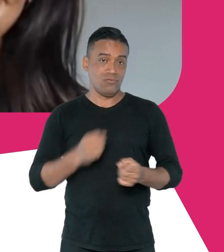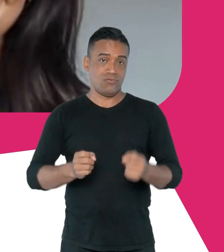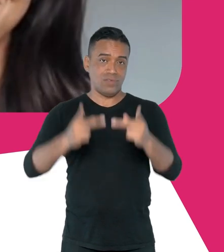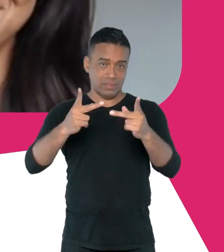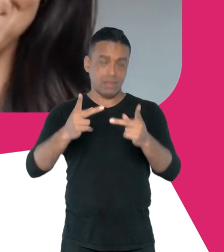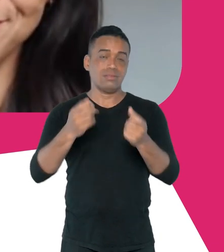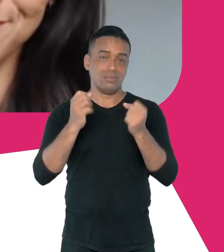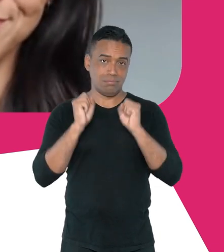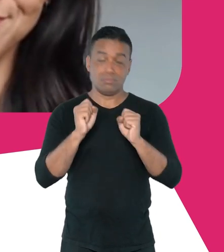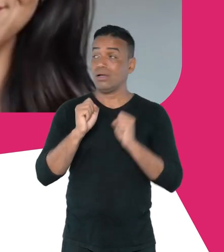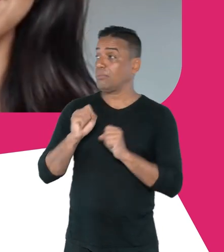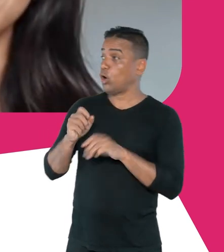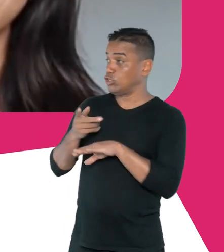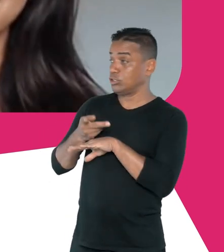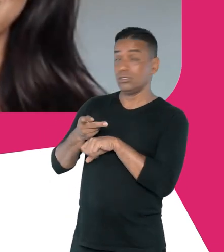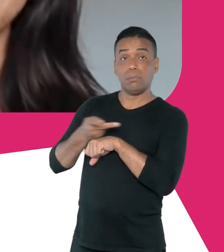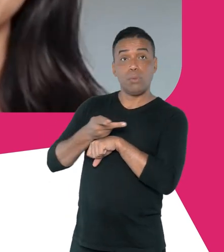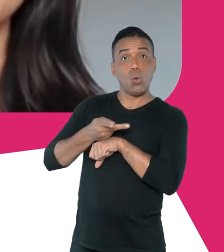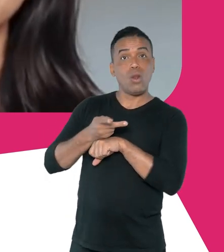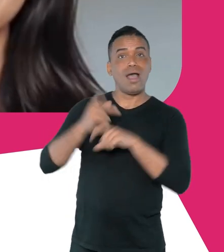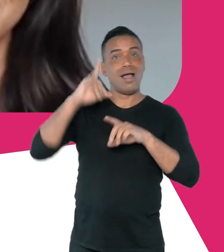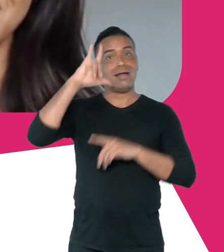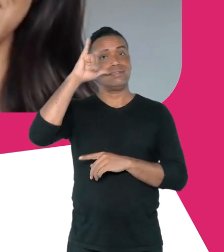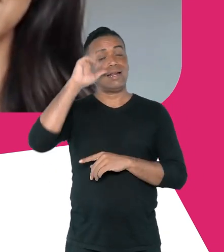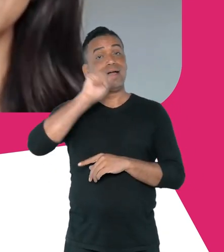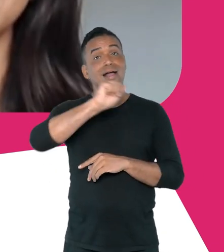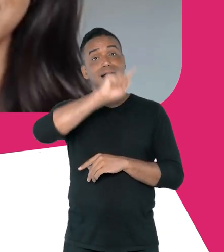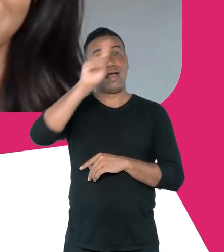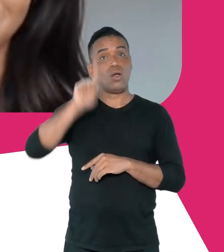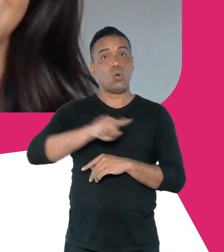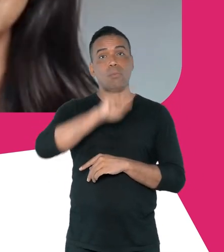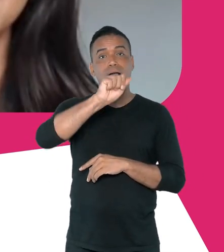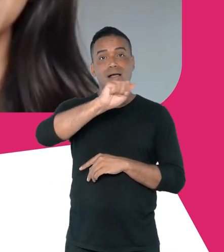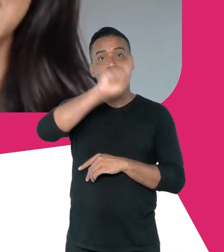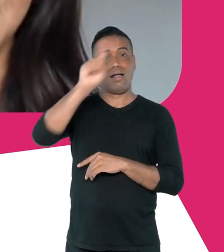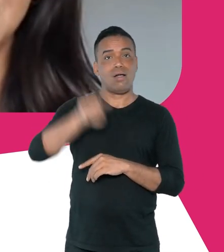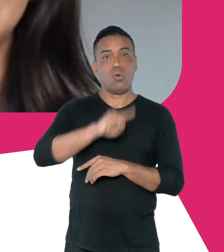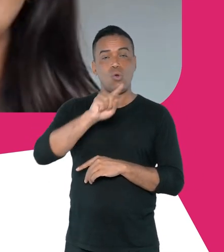E aí pode te procurar pelo seu Instagram, que é o